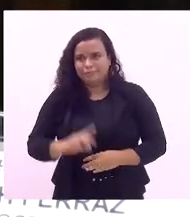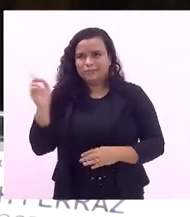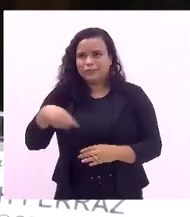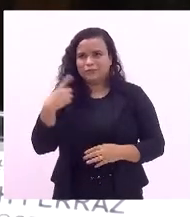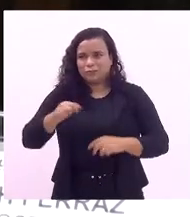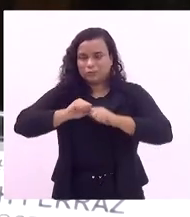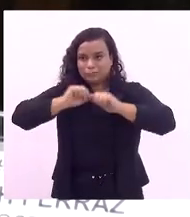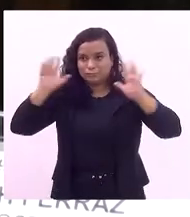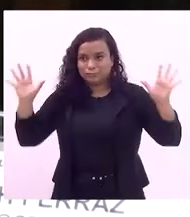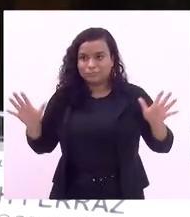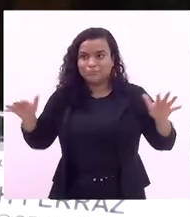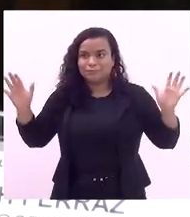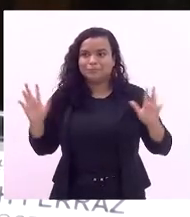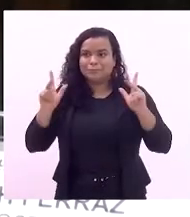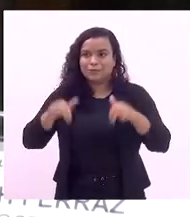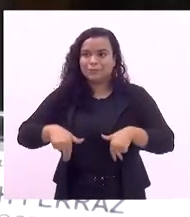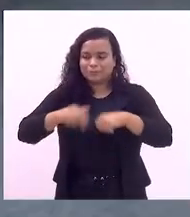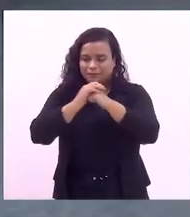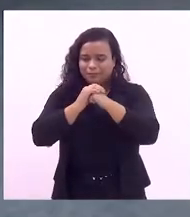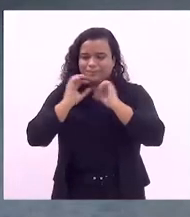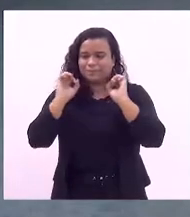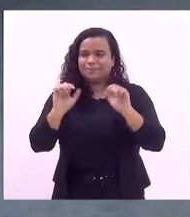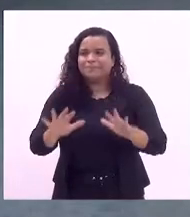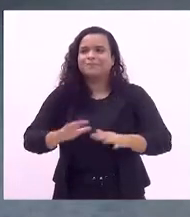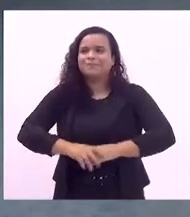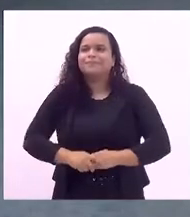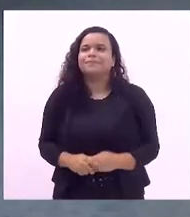anjo da guarda de todos eles amém